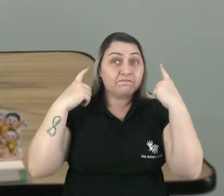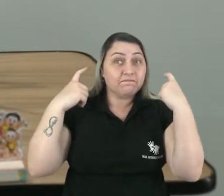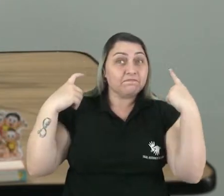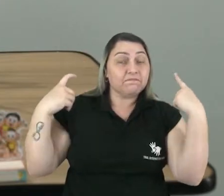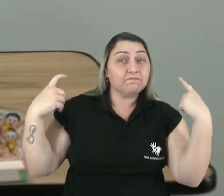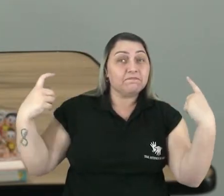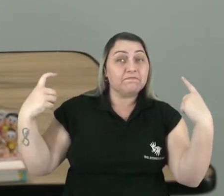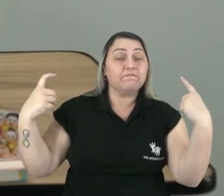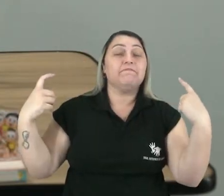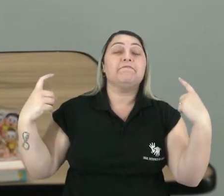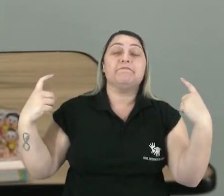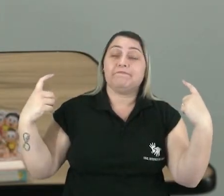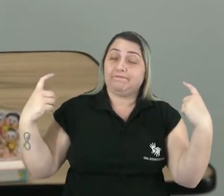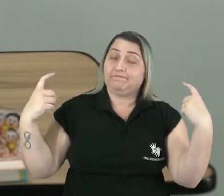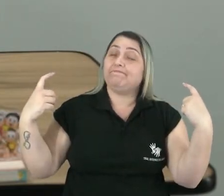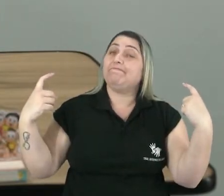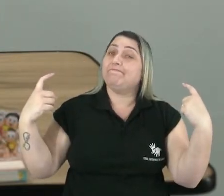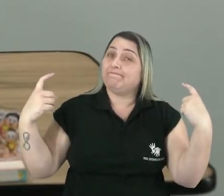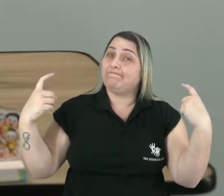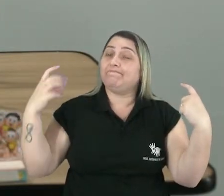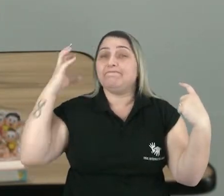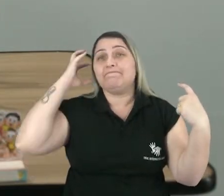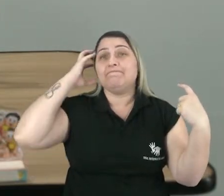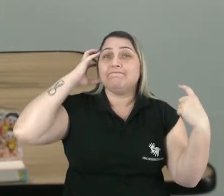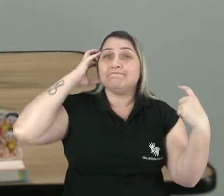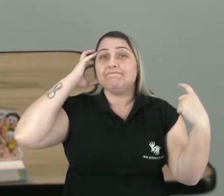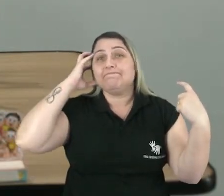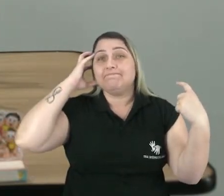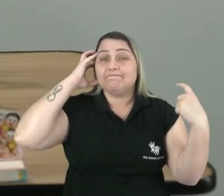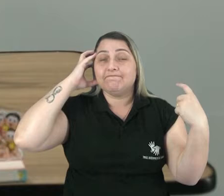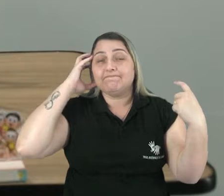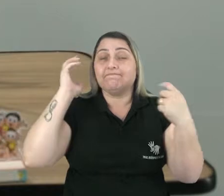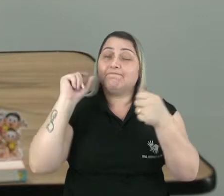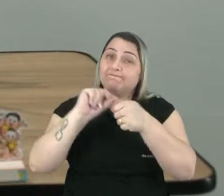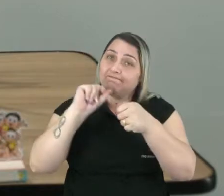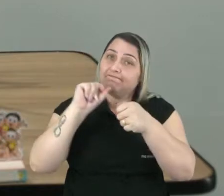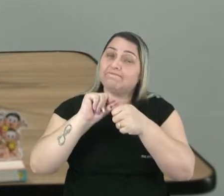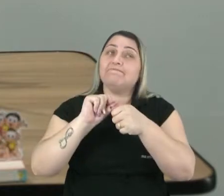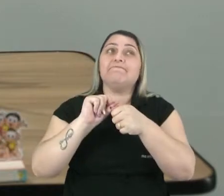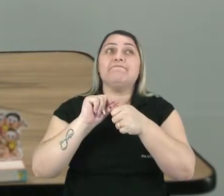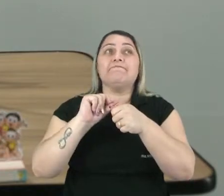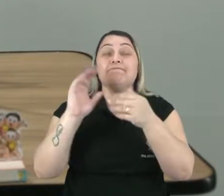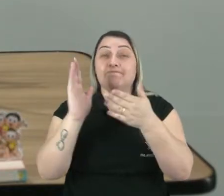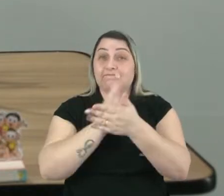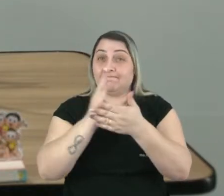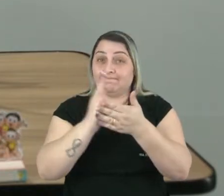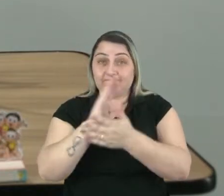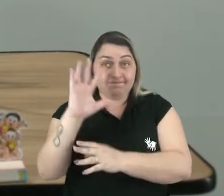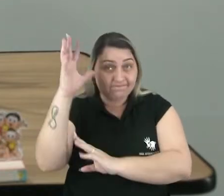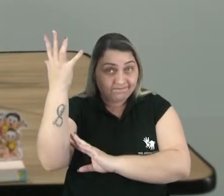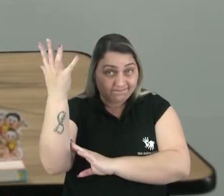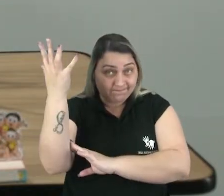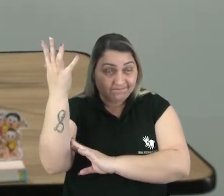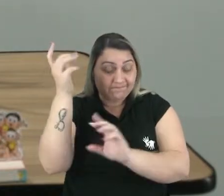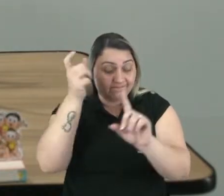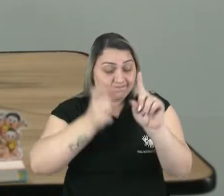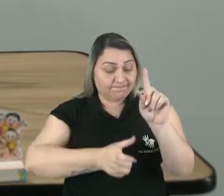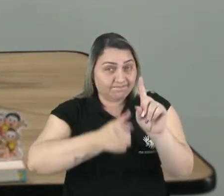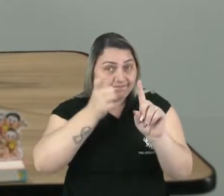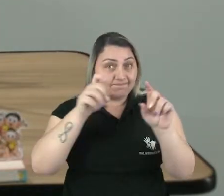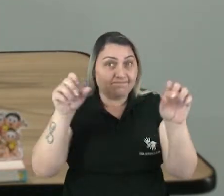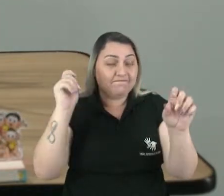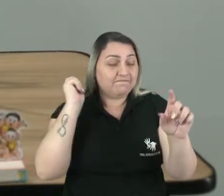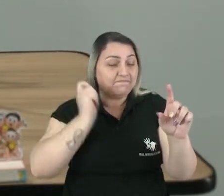dos ruídos, os sons que faz determinado acontecimento, quando o personagem está quebrando